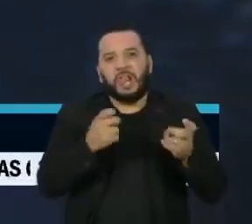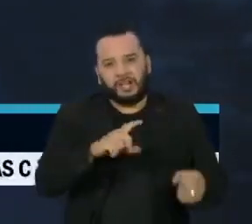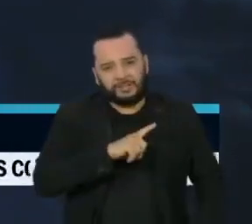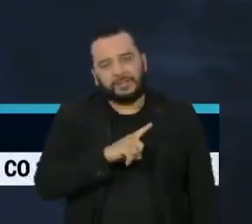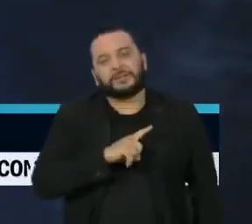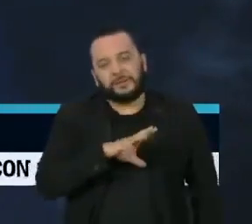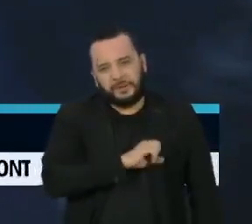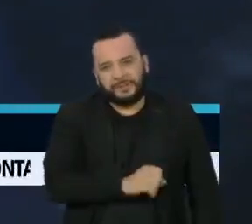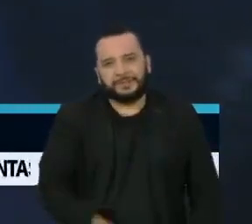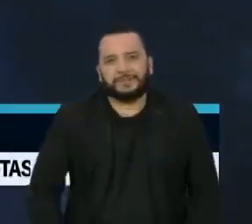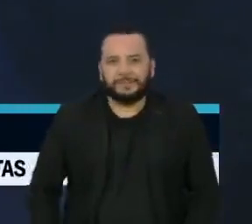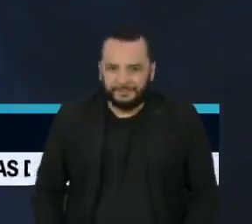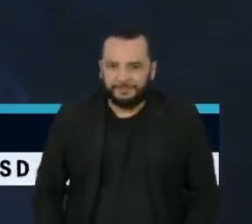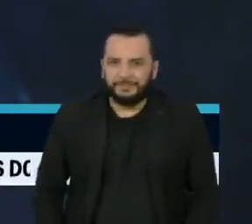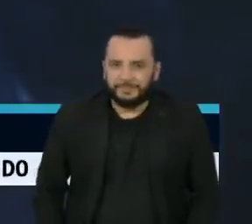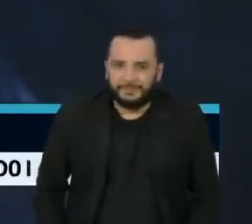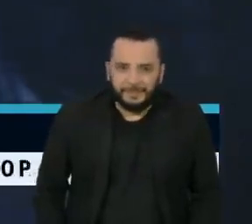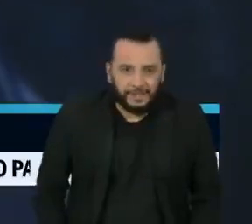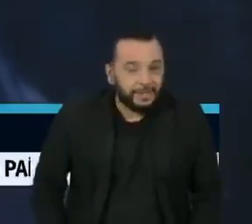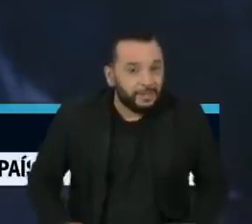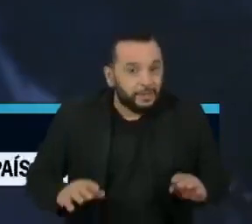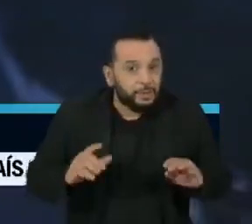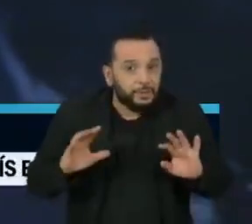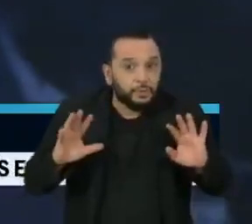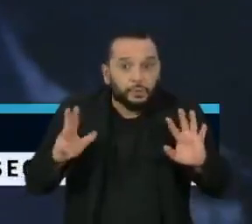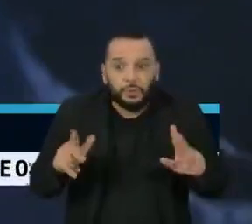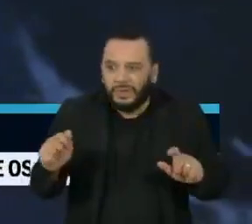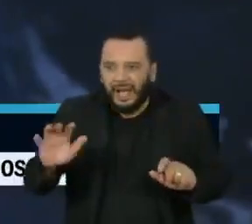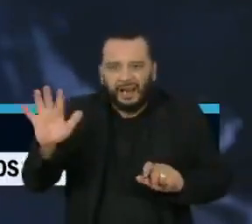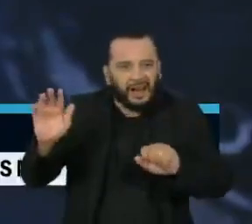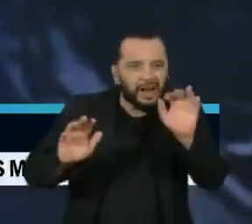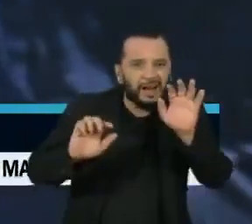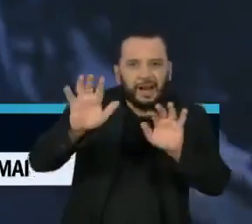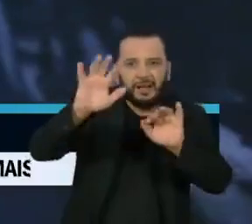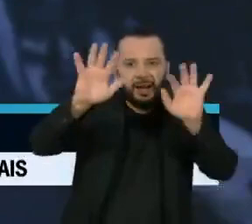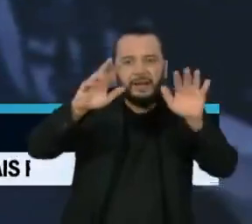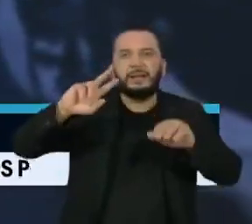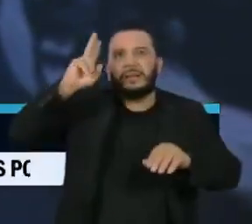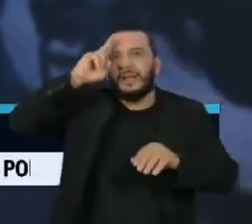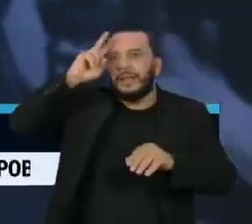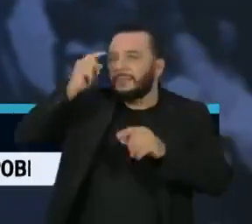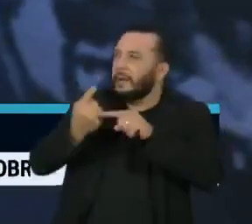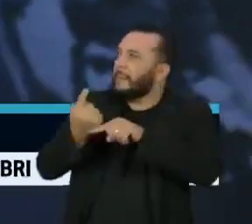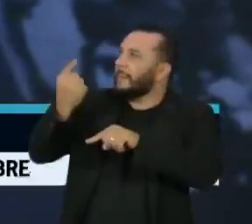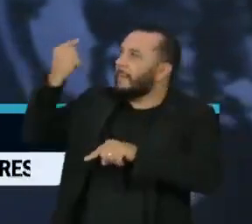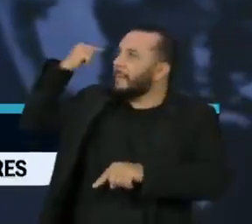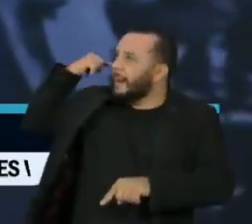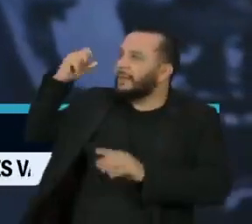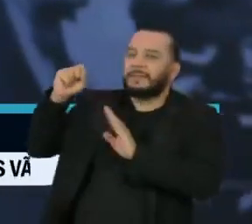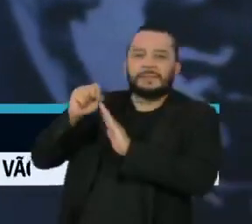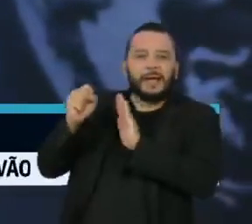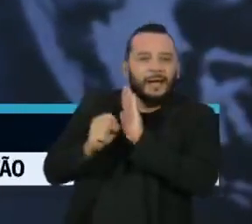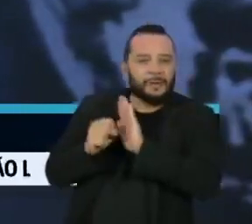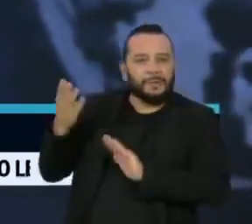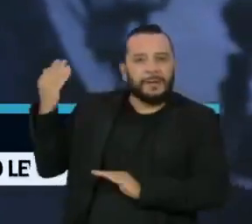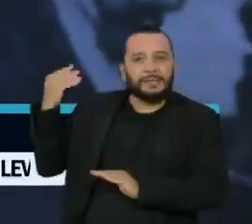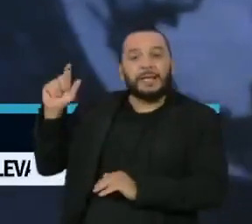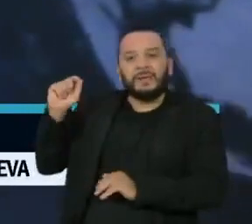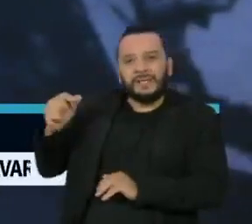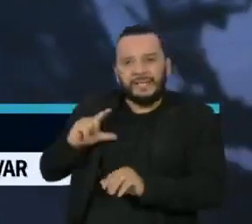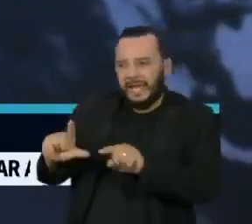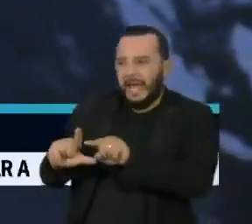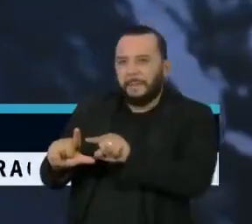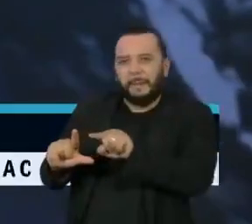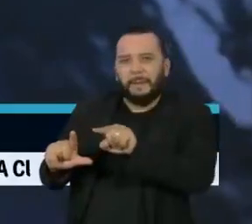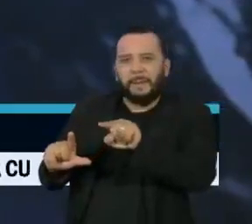O aumento contínuo dos preços reacendeu um antigo fantasma que rondava a vida dos brasileiros no fim do século passado, a chamada